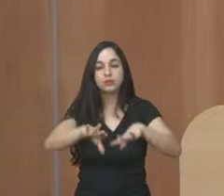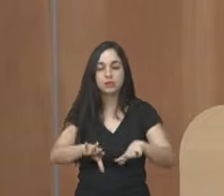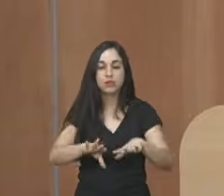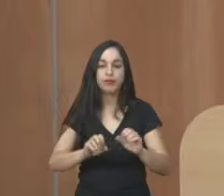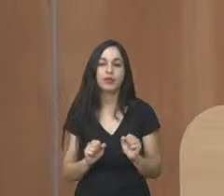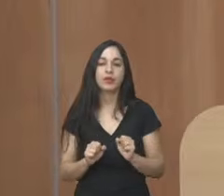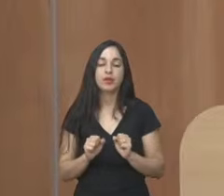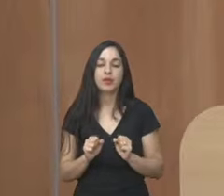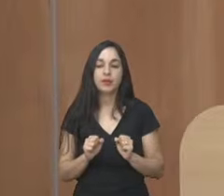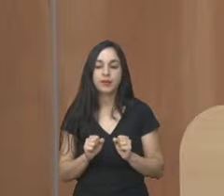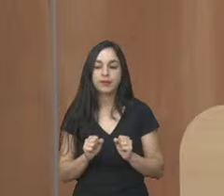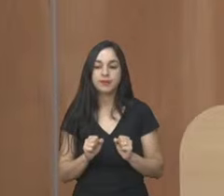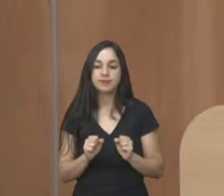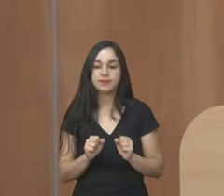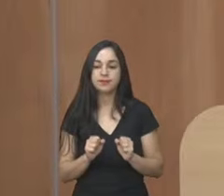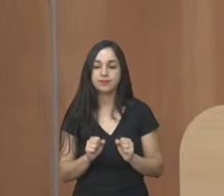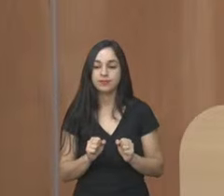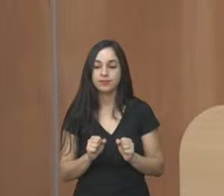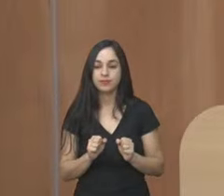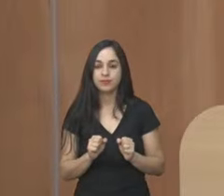vínculos